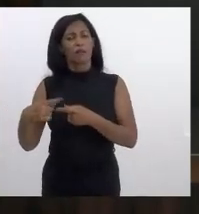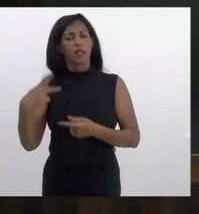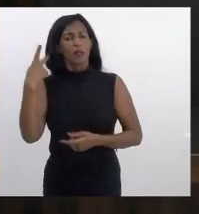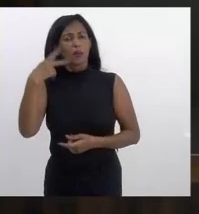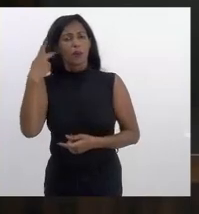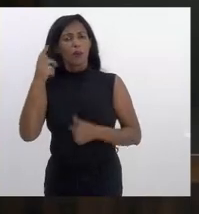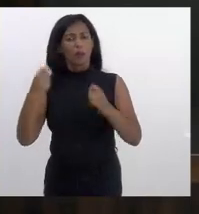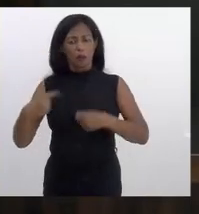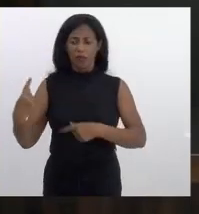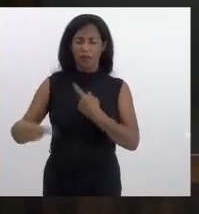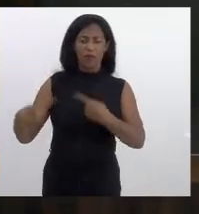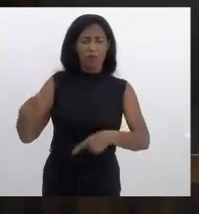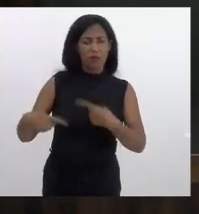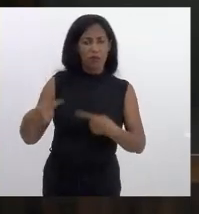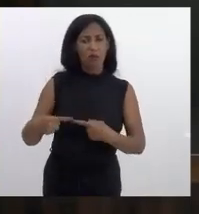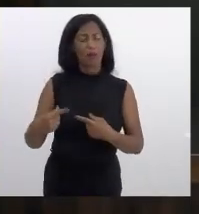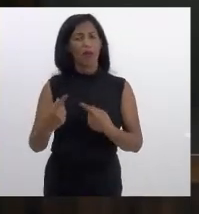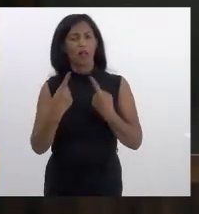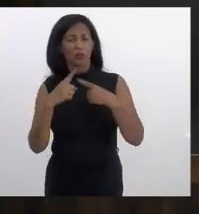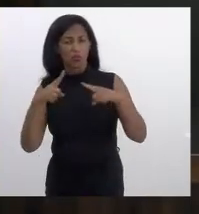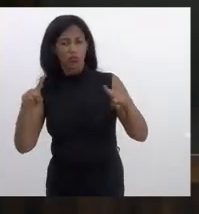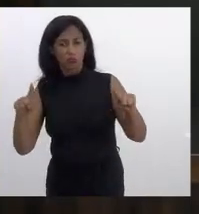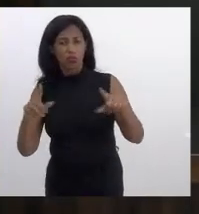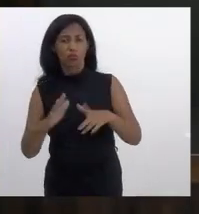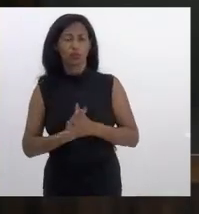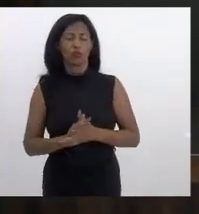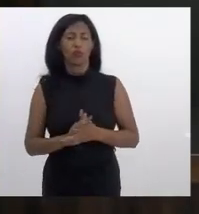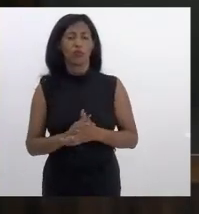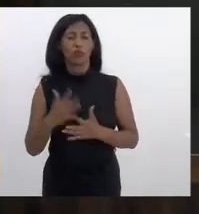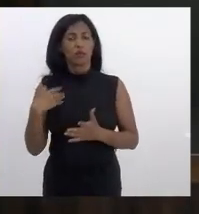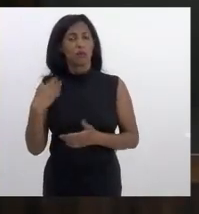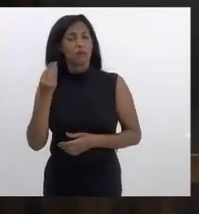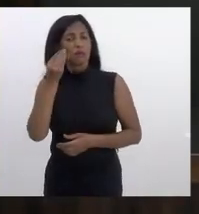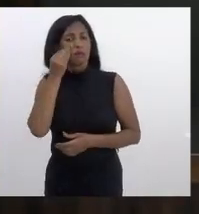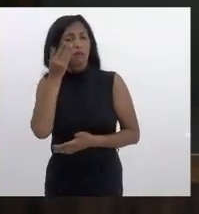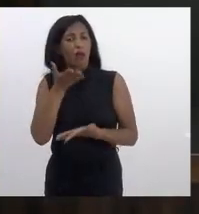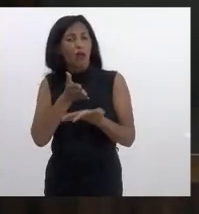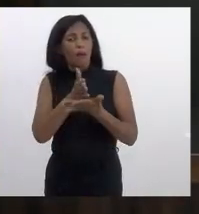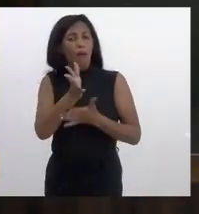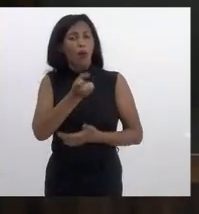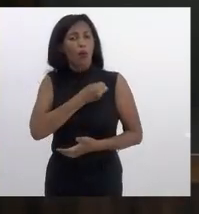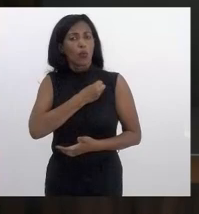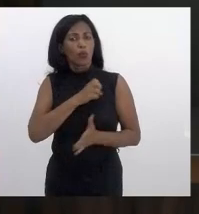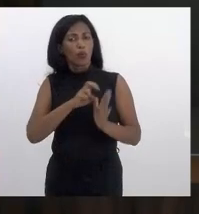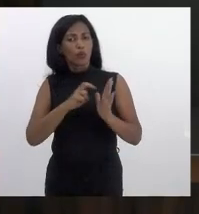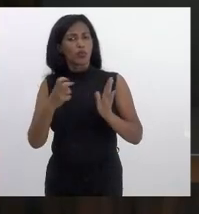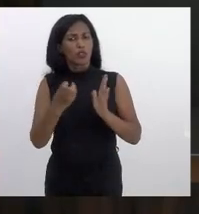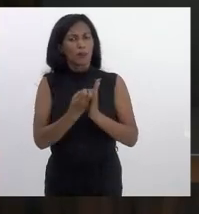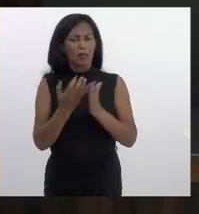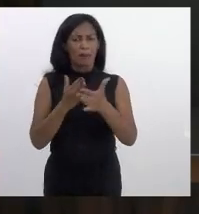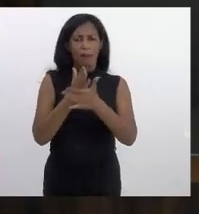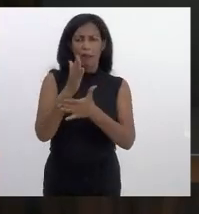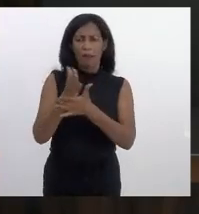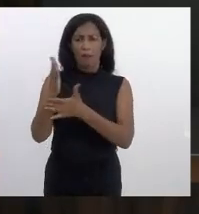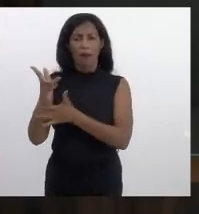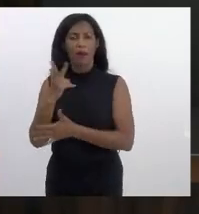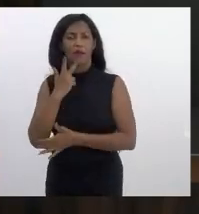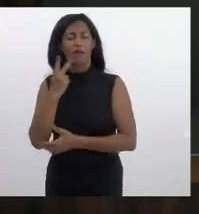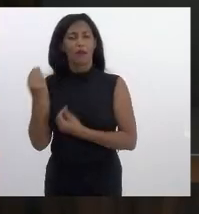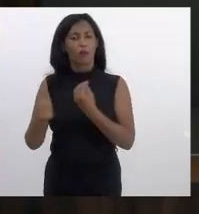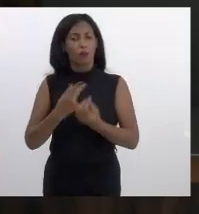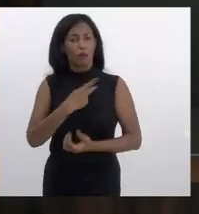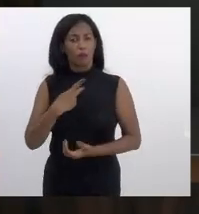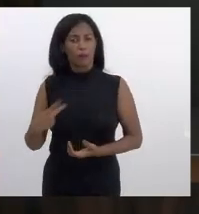a possa fazer o seu debate o discurso Então nós vamos tentar é o maior número de emendas possíveis aí falo como o presidente da